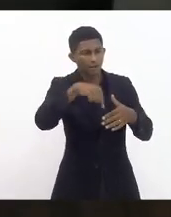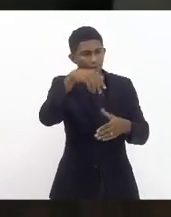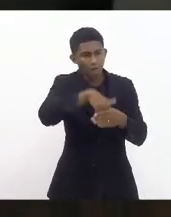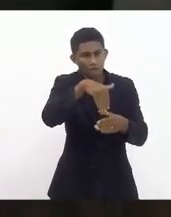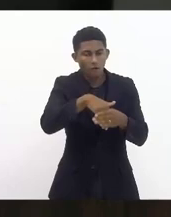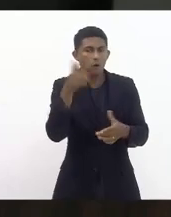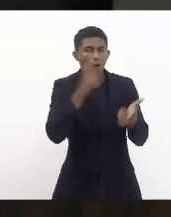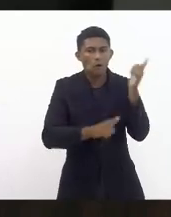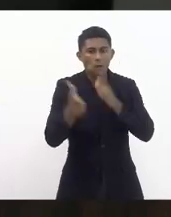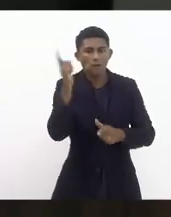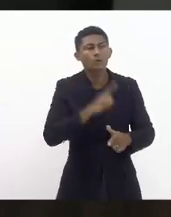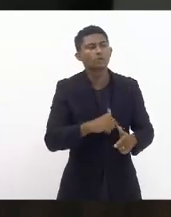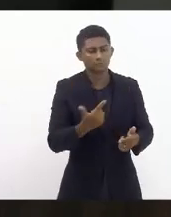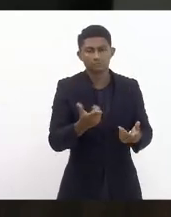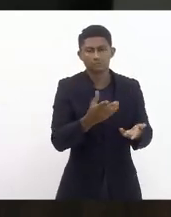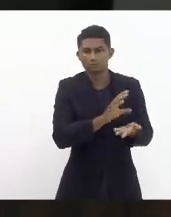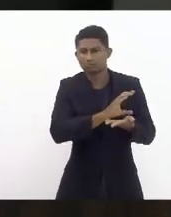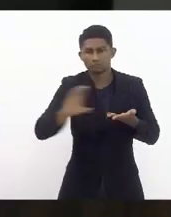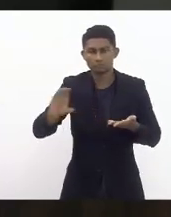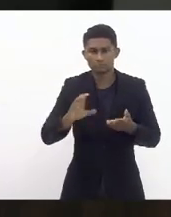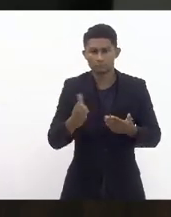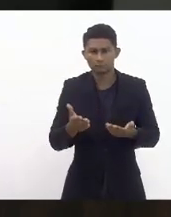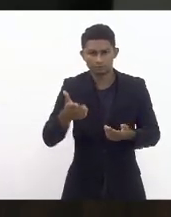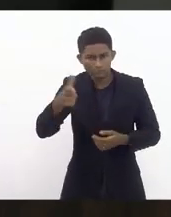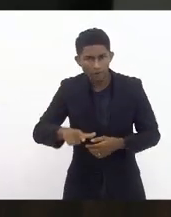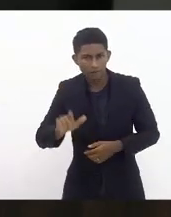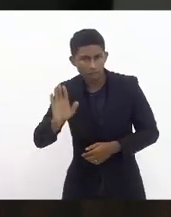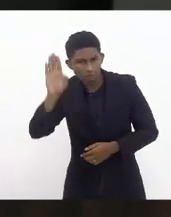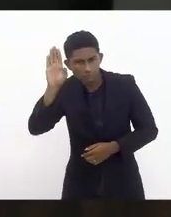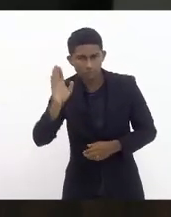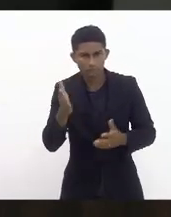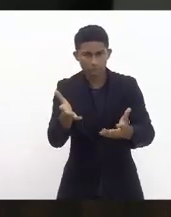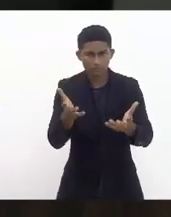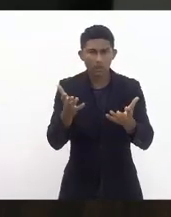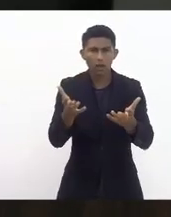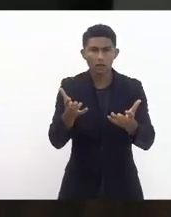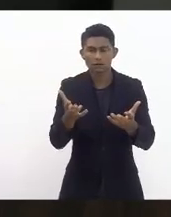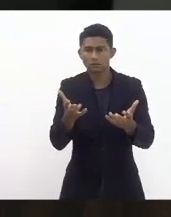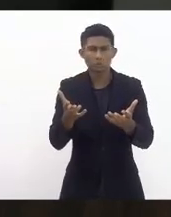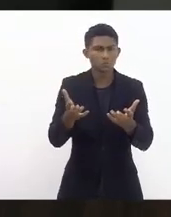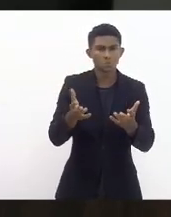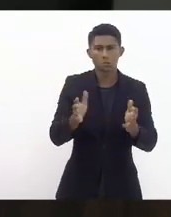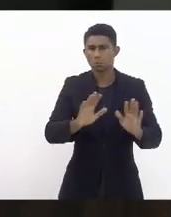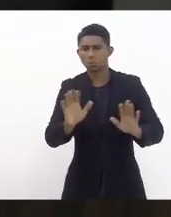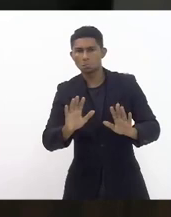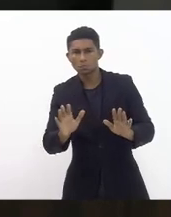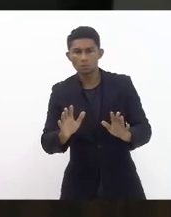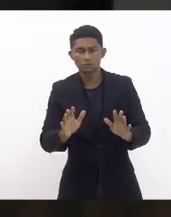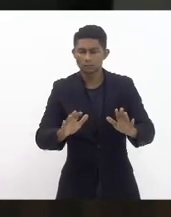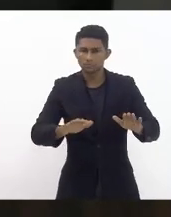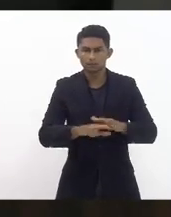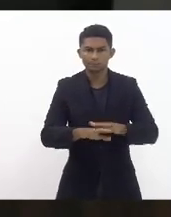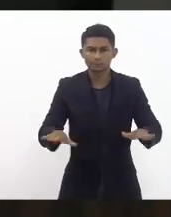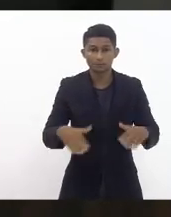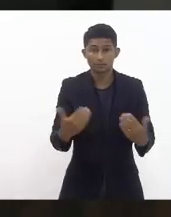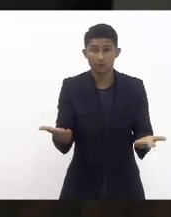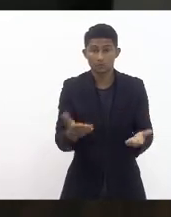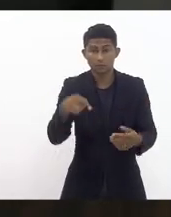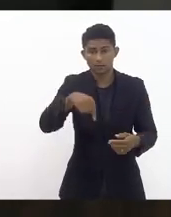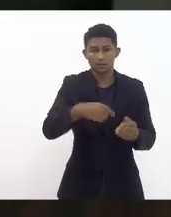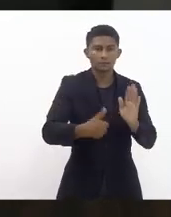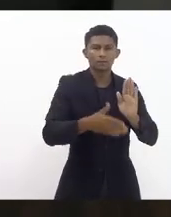plenário. Algum outro parlamentar que queira discutir a matéria? Não havendo quem queira discutir, encerrada a discussão. O presidente de proposta